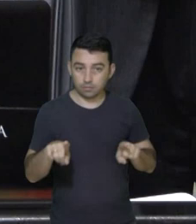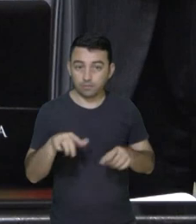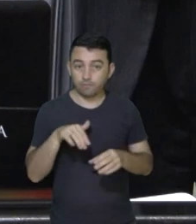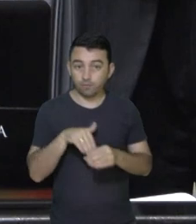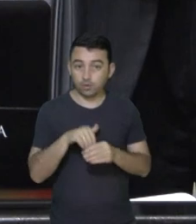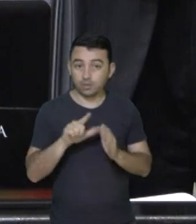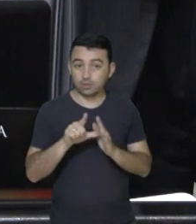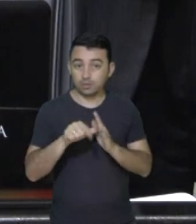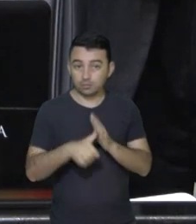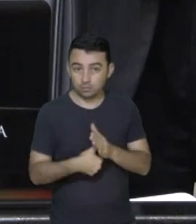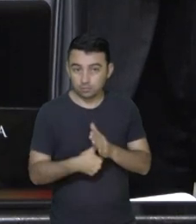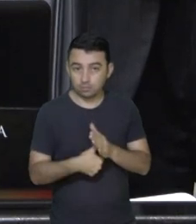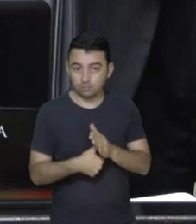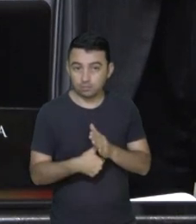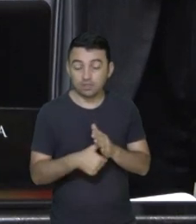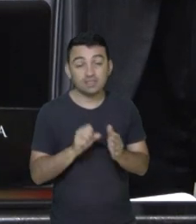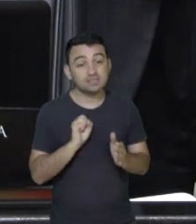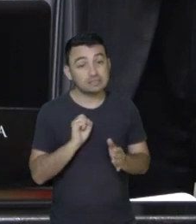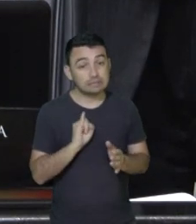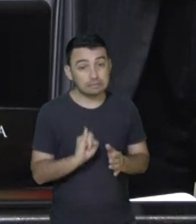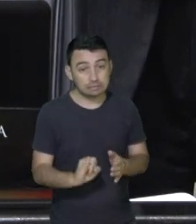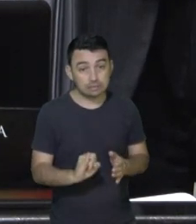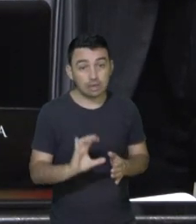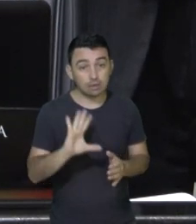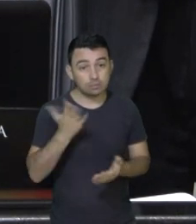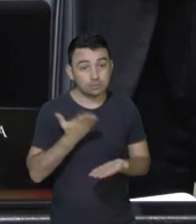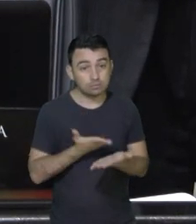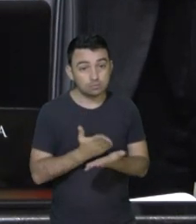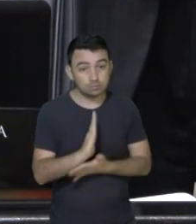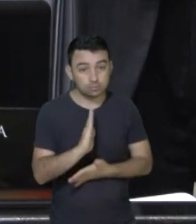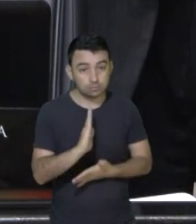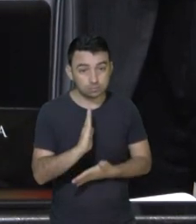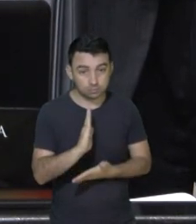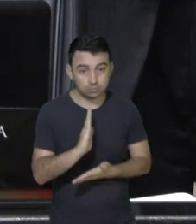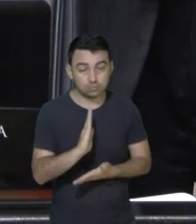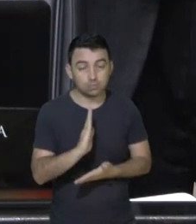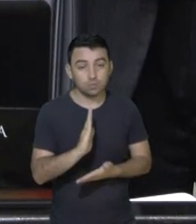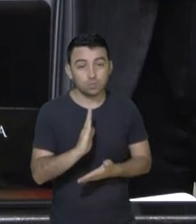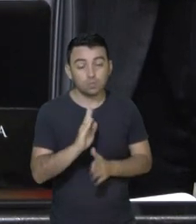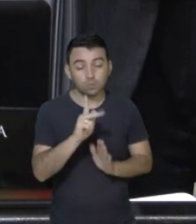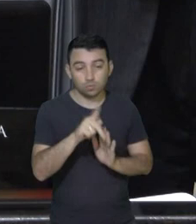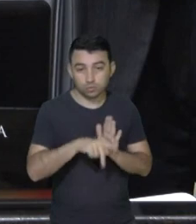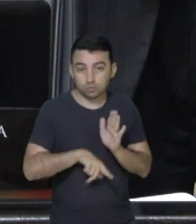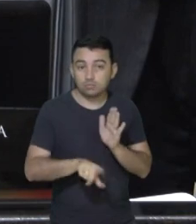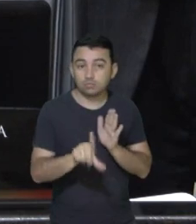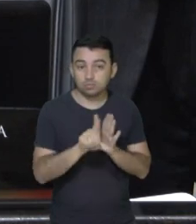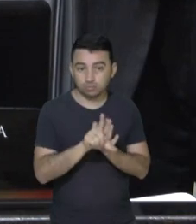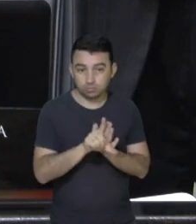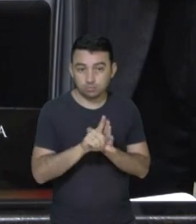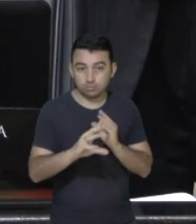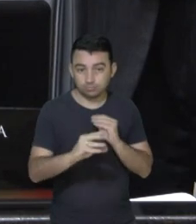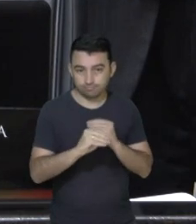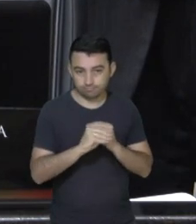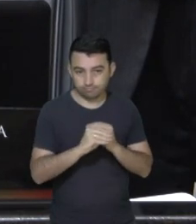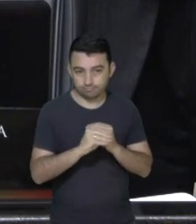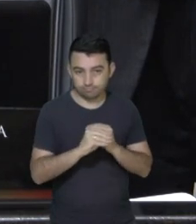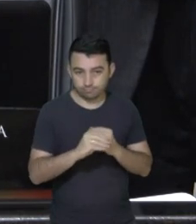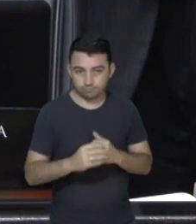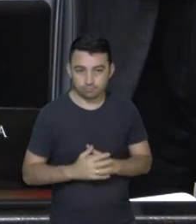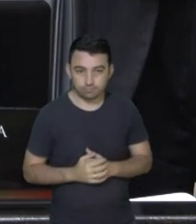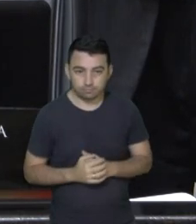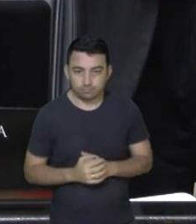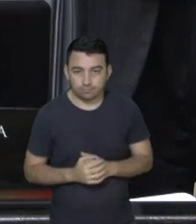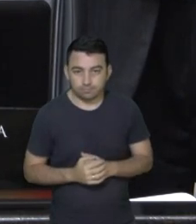a votação, caso seja aprovado o projeto de lei complementar.